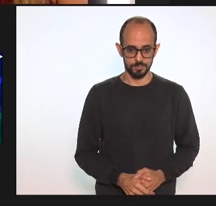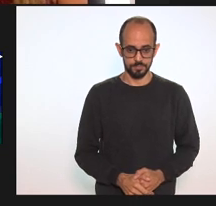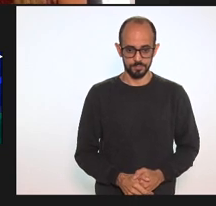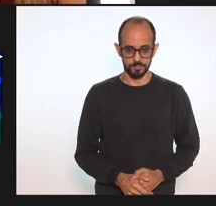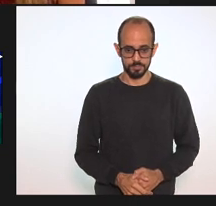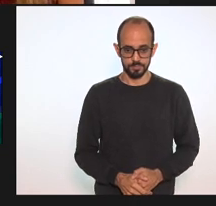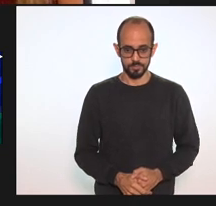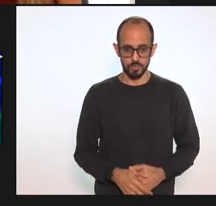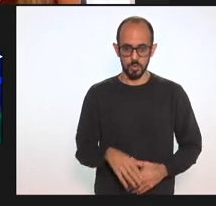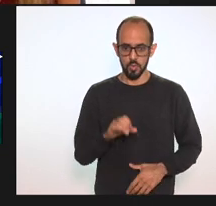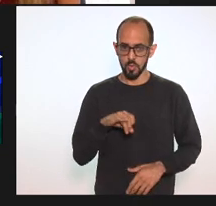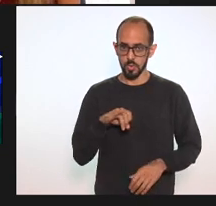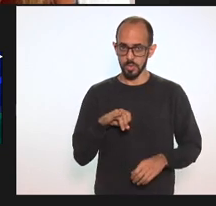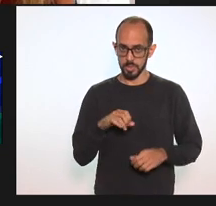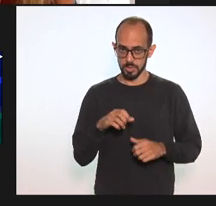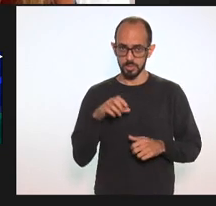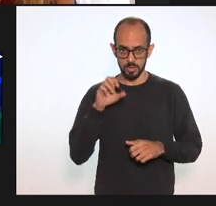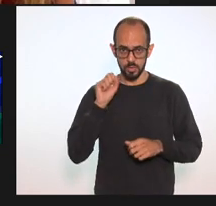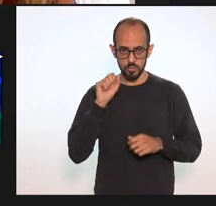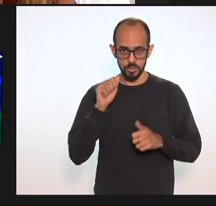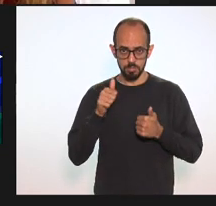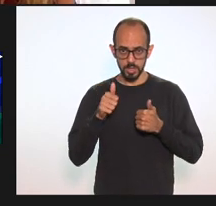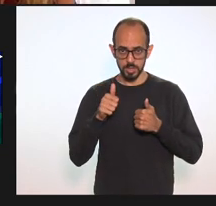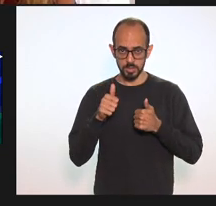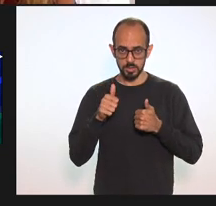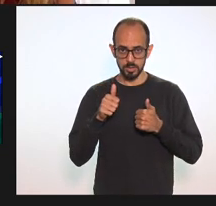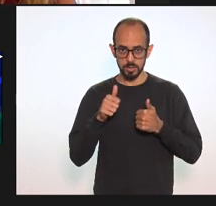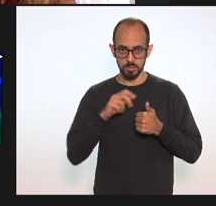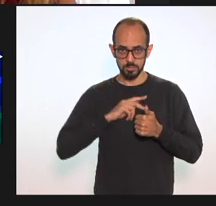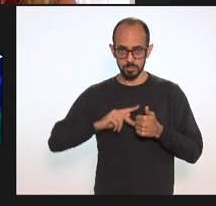O Google tá ouvindo bem aí presente